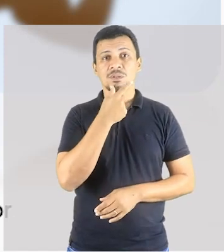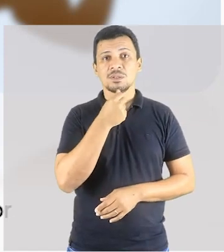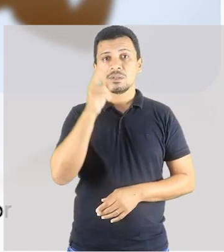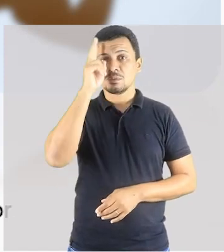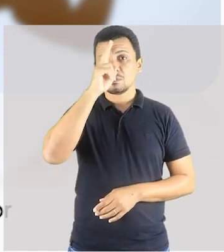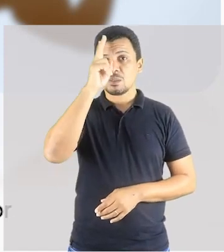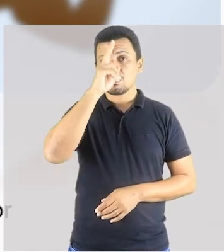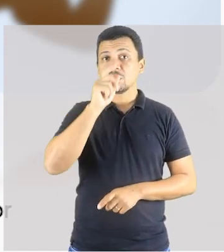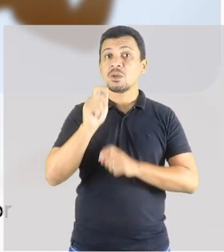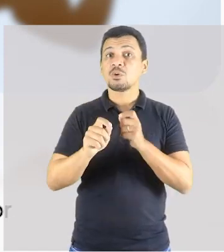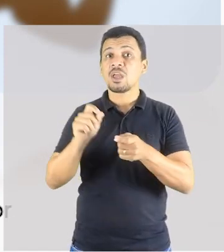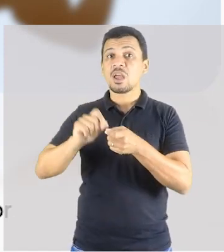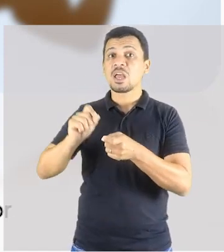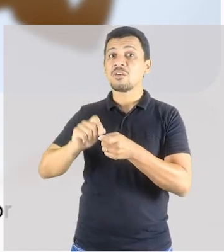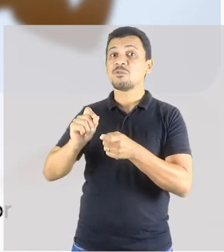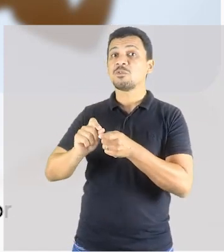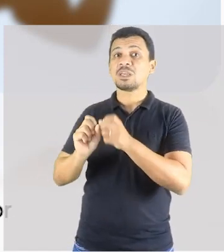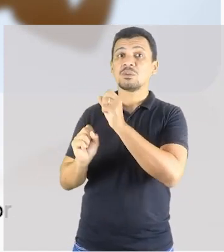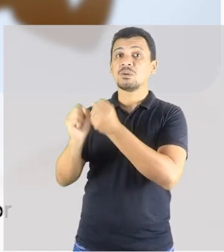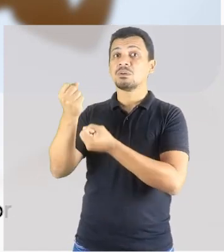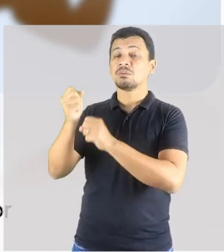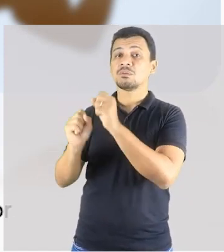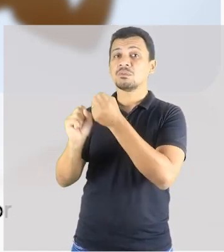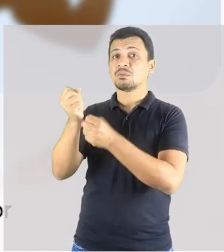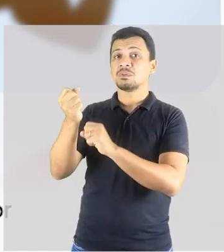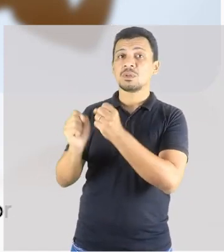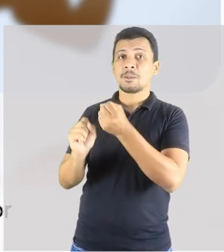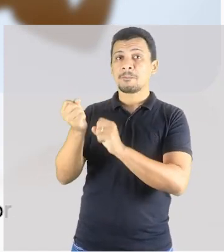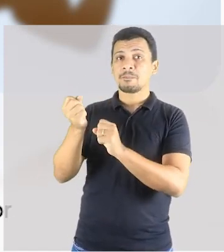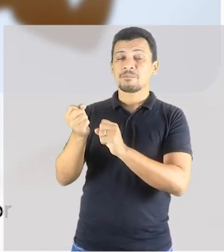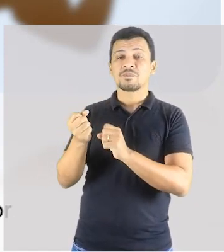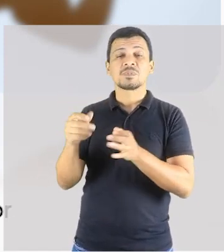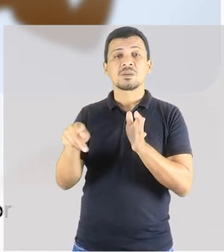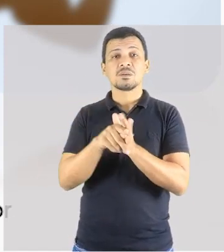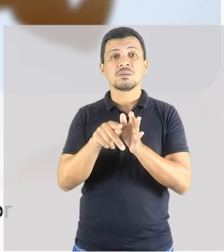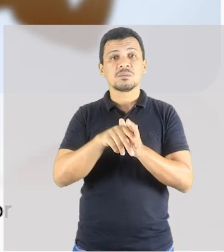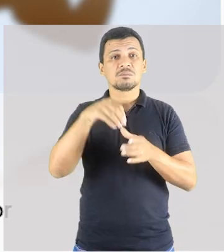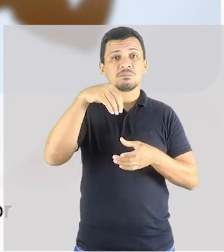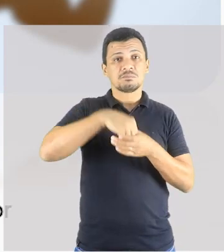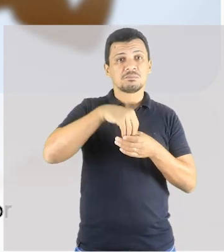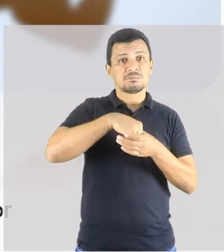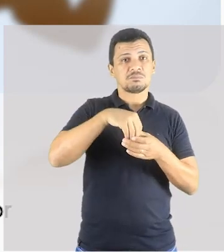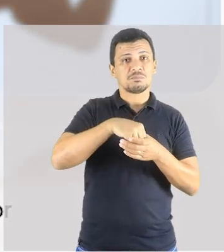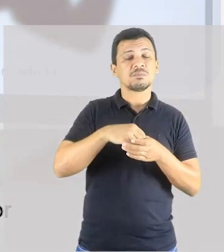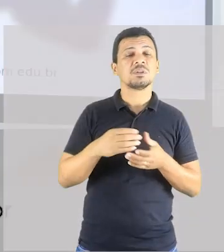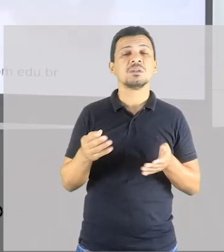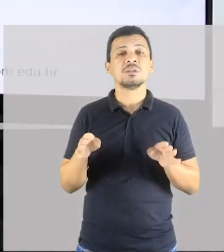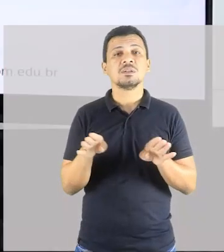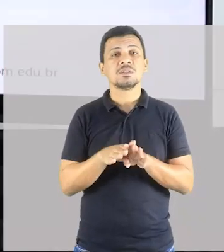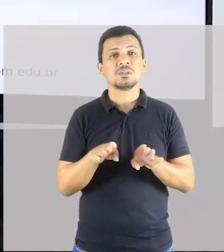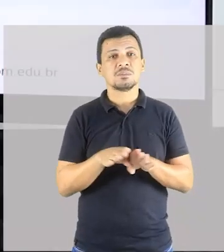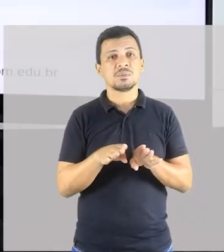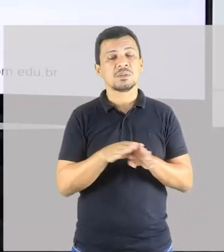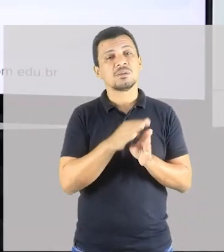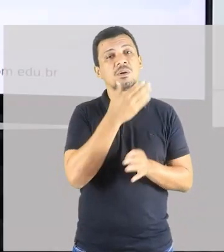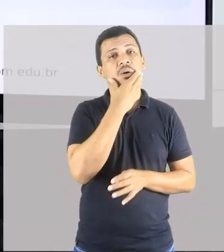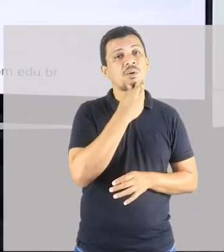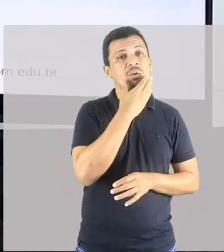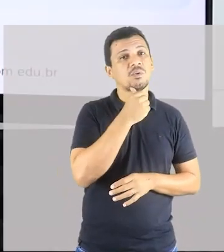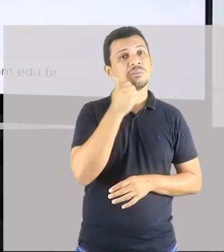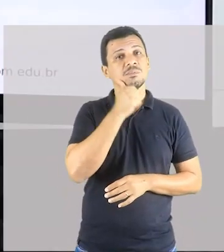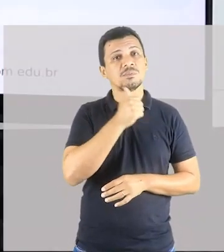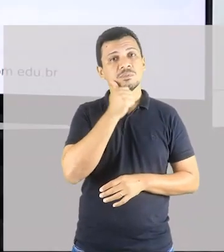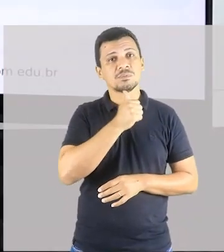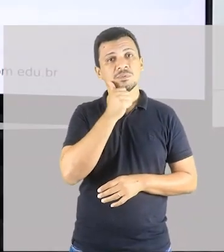testosterona que é produzida interna, produzida pela glândula suprarrenal, e no homem e na mulher,